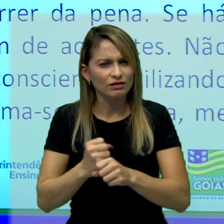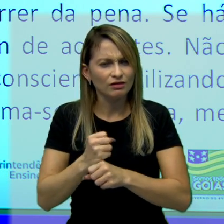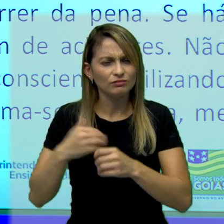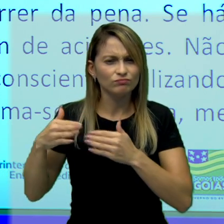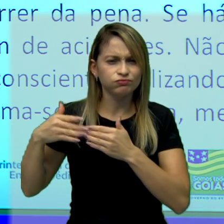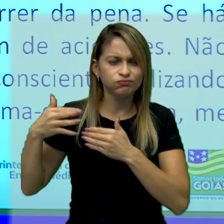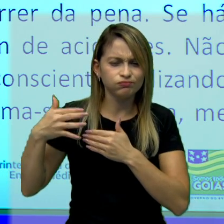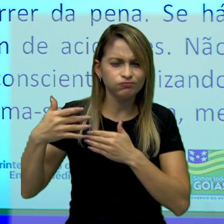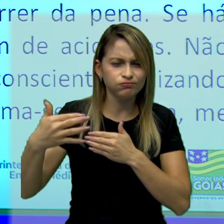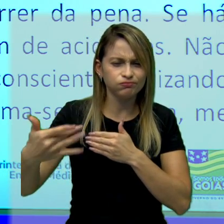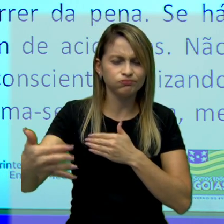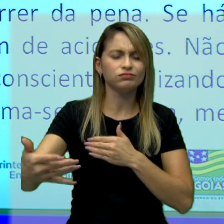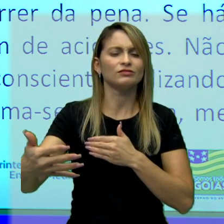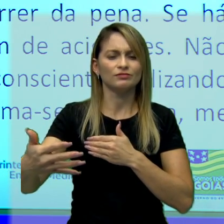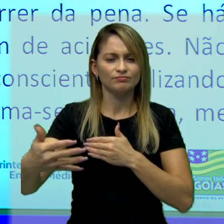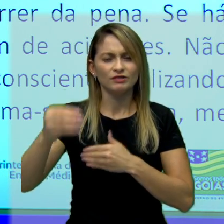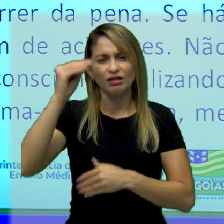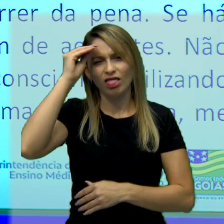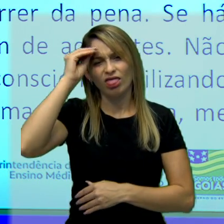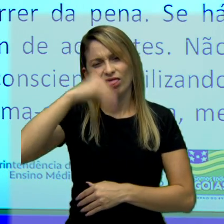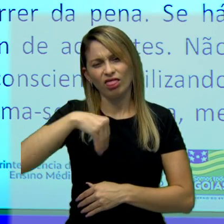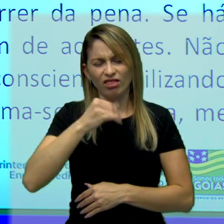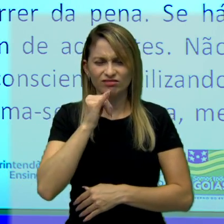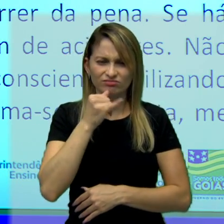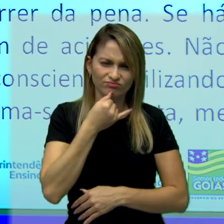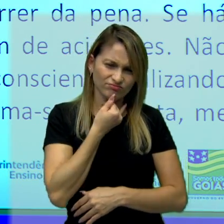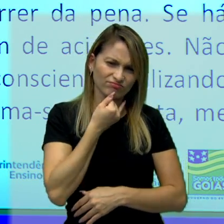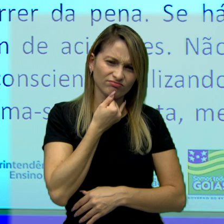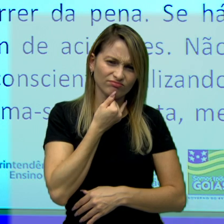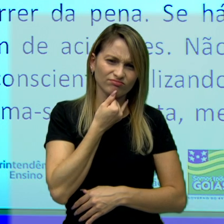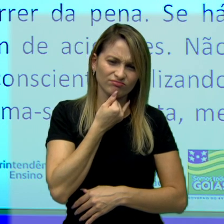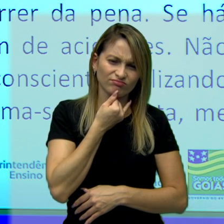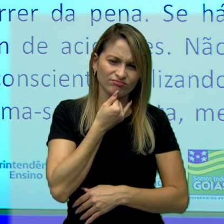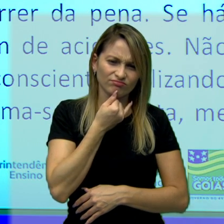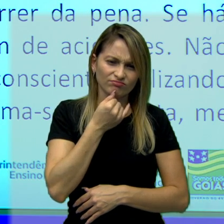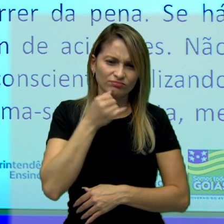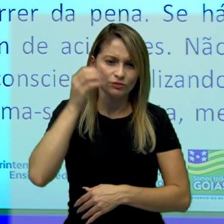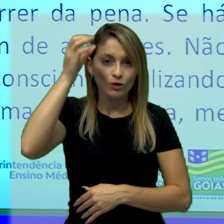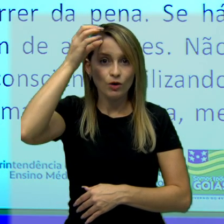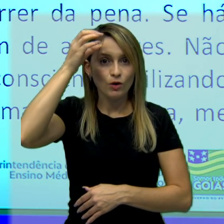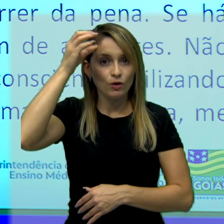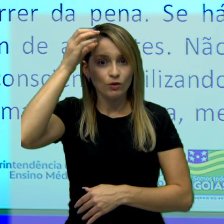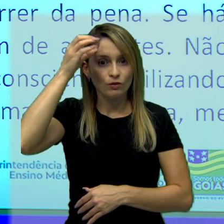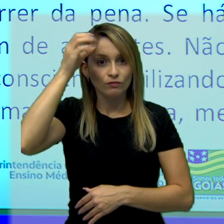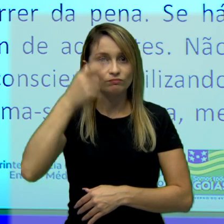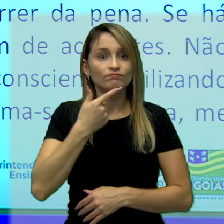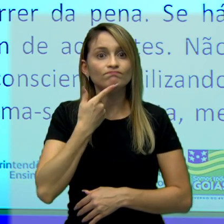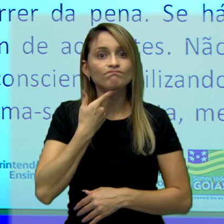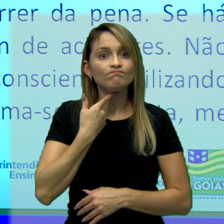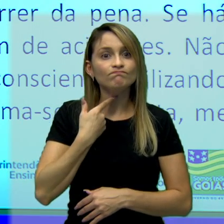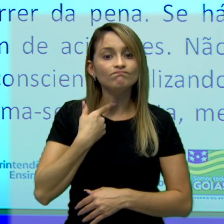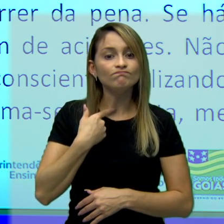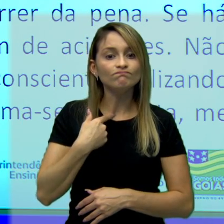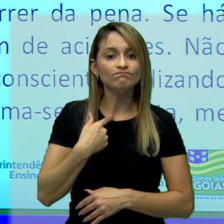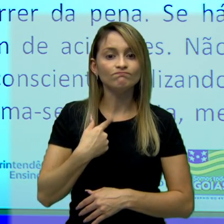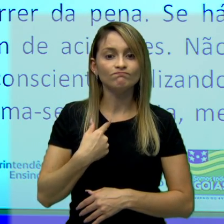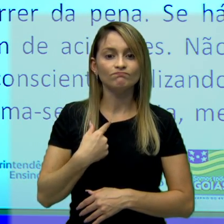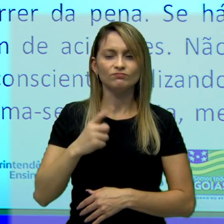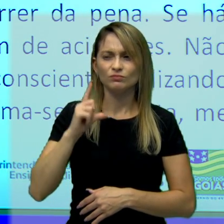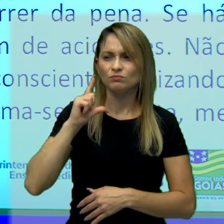anos depois, num momento de profundo desânimo, saltou-me do subconsciente este grito de